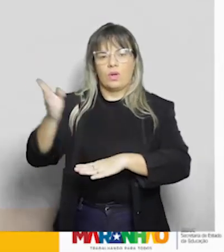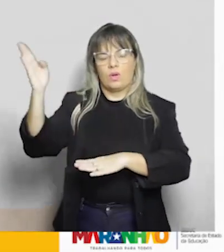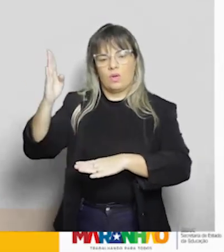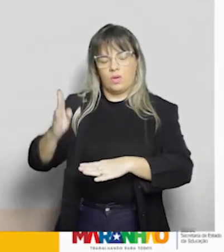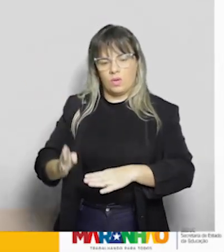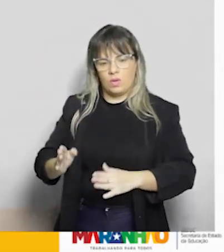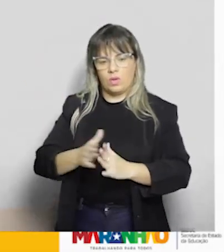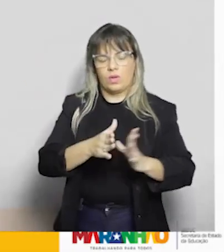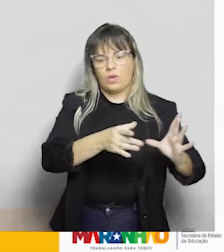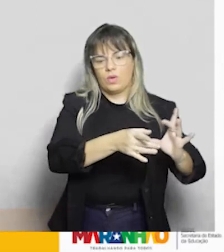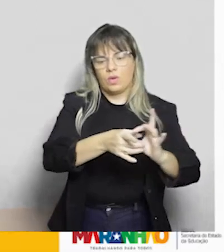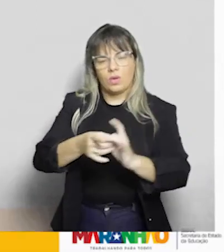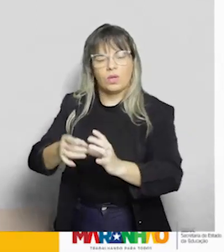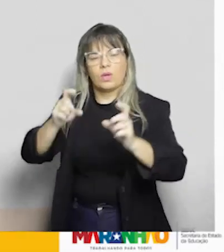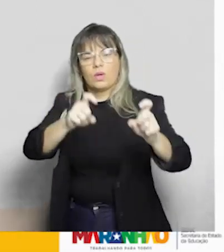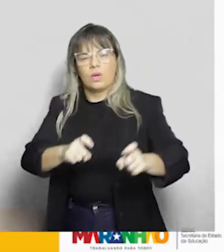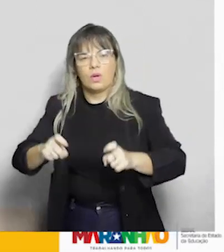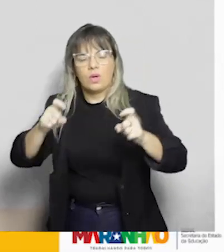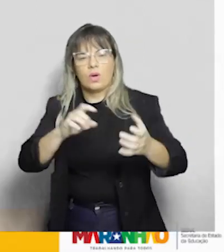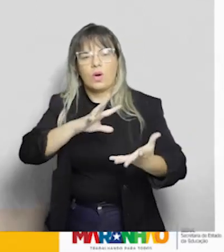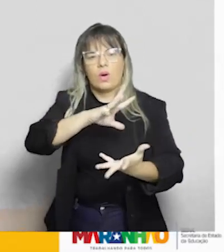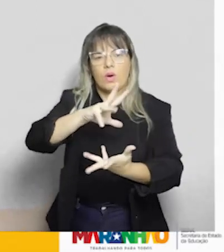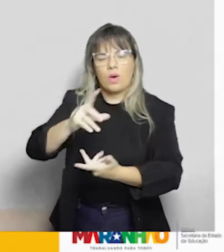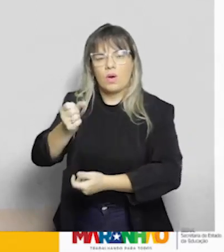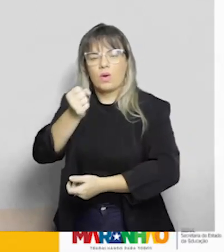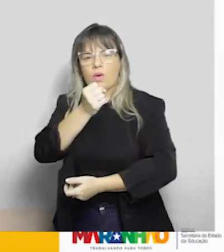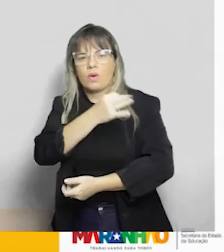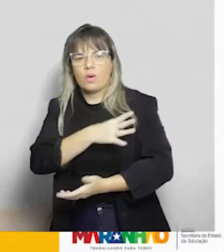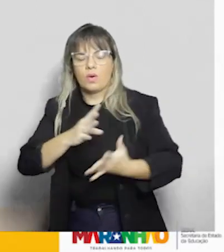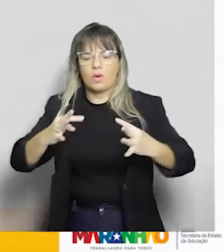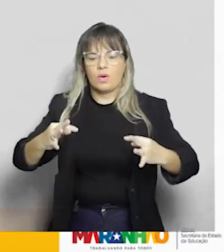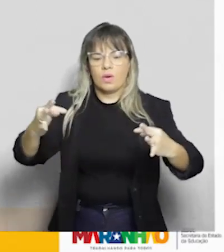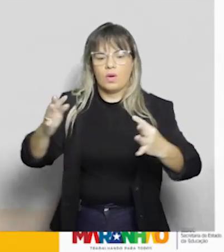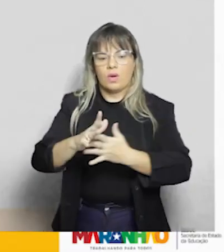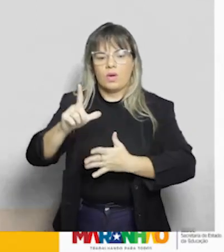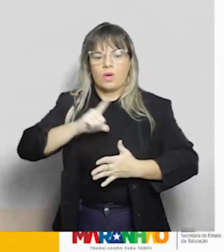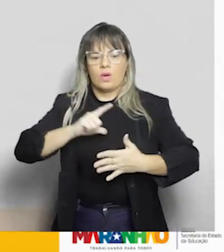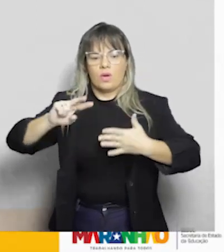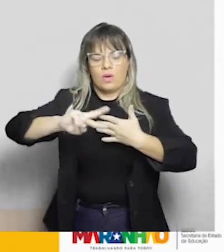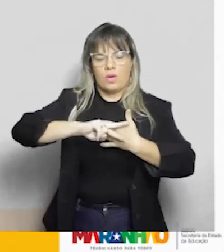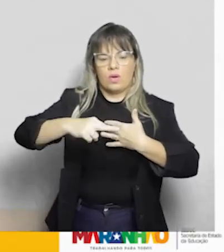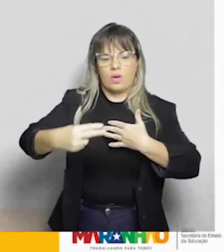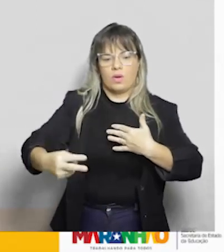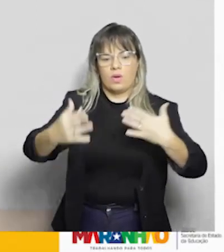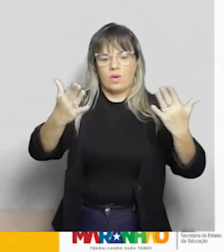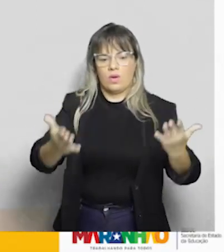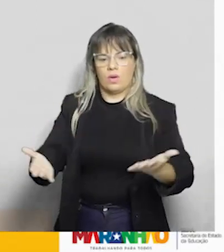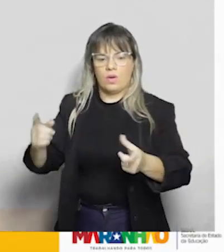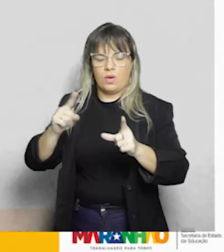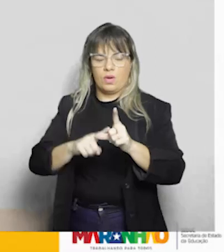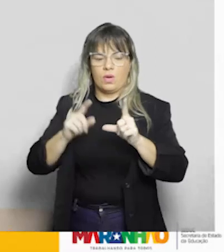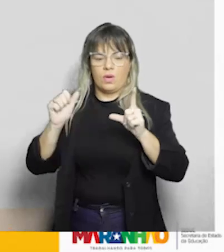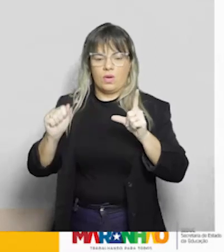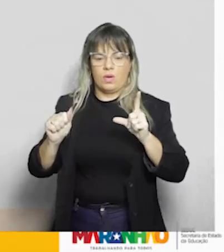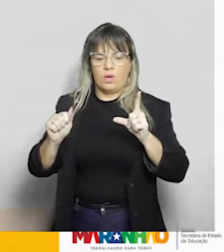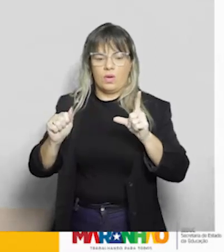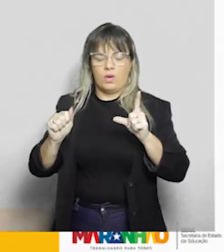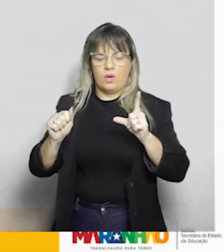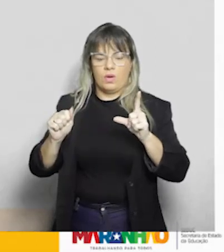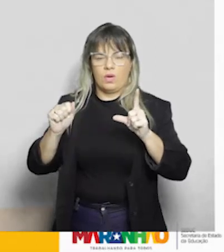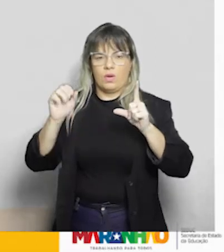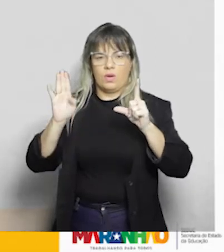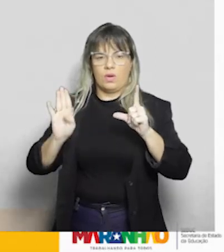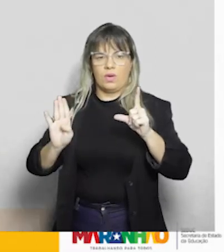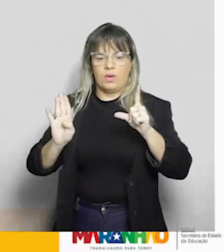na agricultura moderna, mundial, tecnológica, teve como consequência o quê? Primazia do cultivo orgânico, superação do